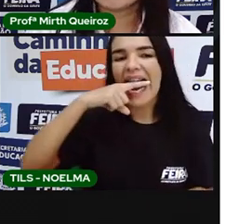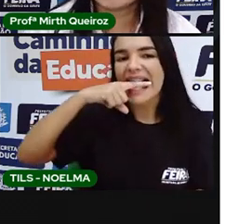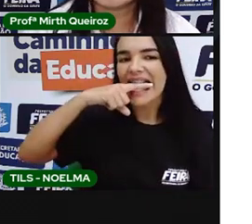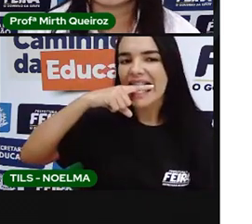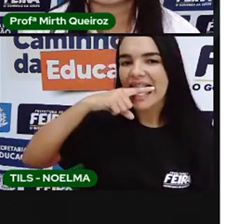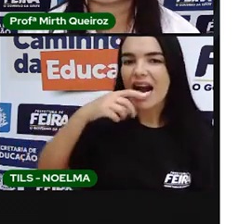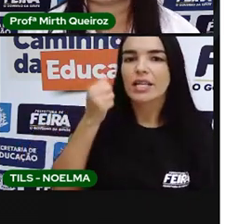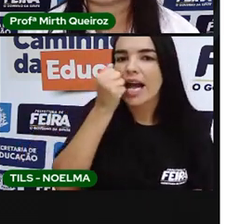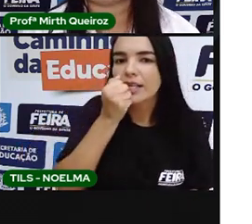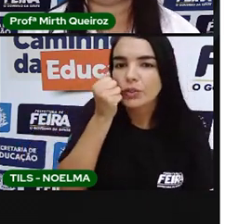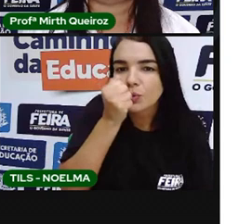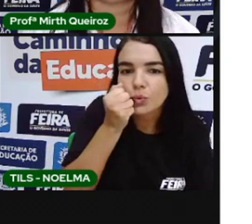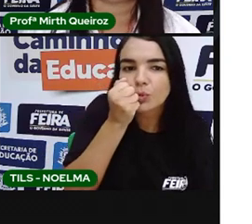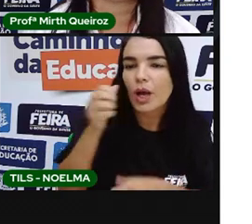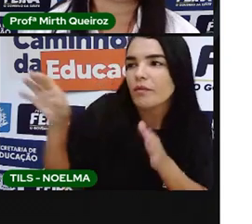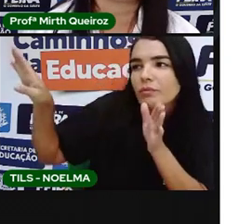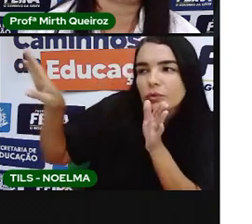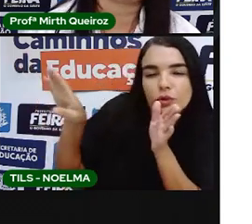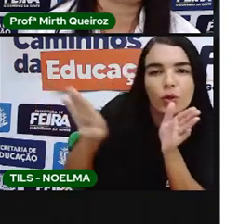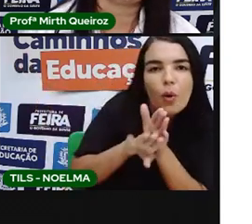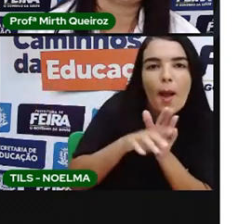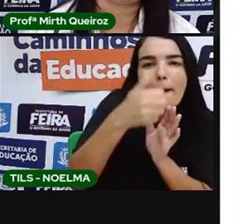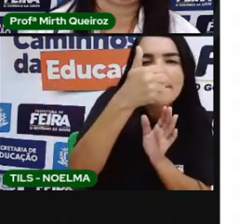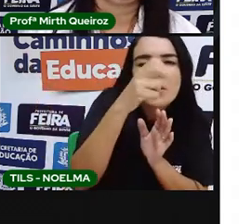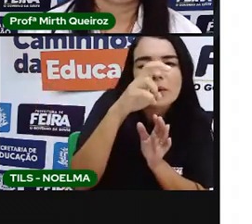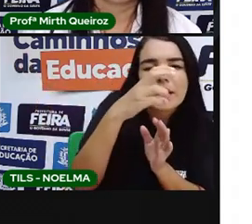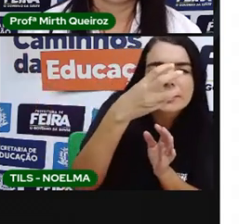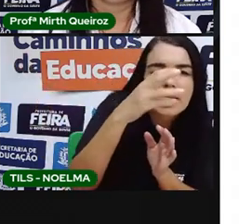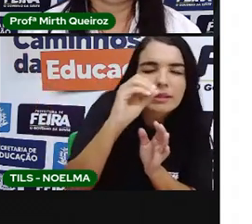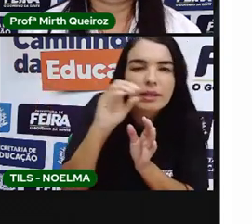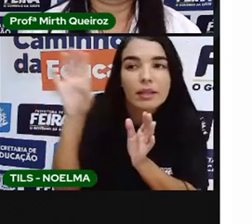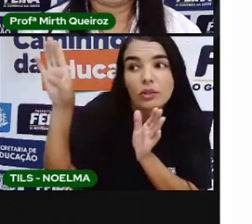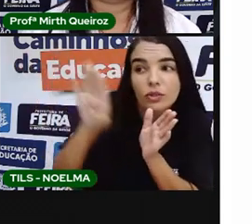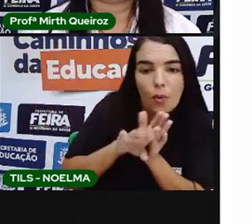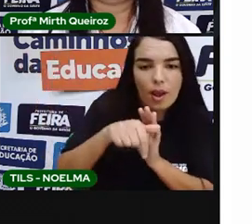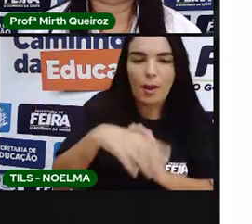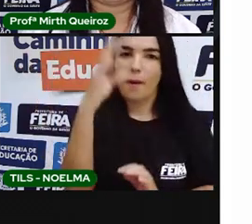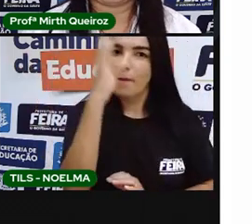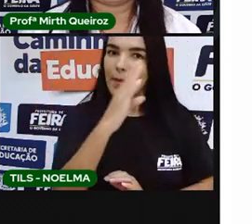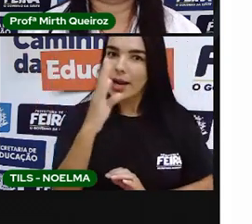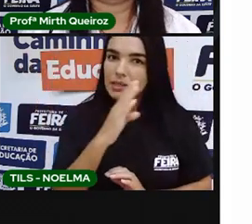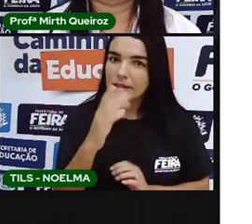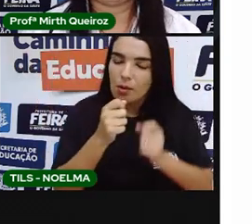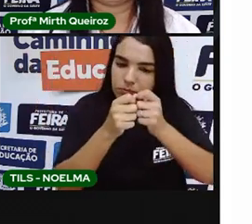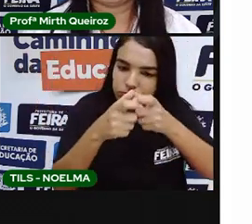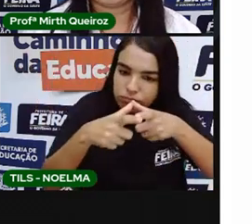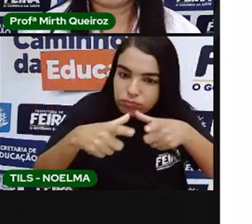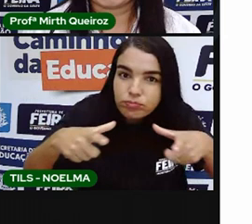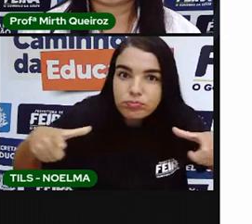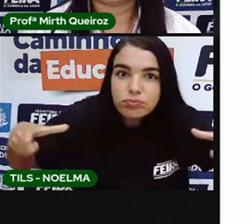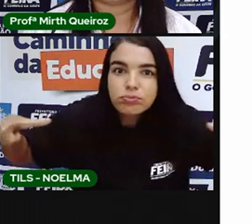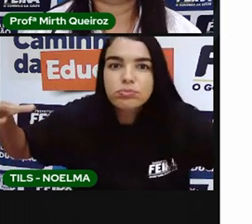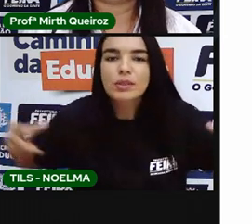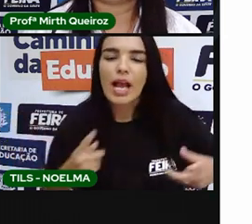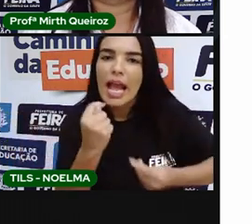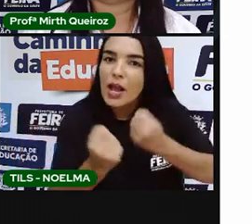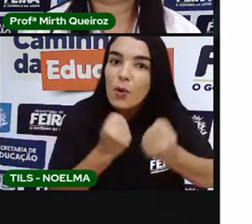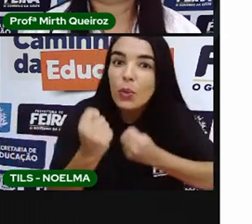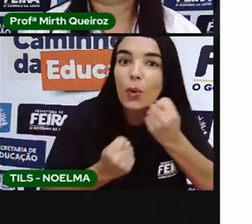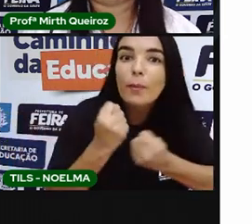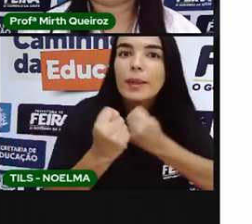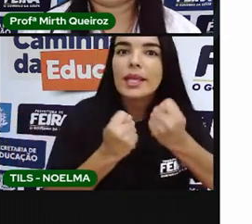voltinha online 530 a primeira música dela de açúcar e assim a economia do Brasil